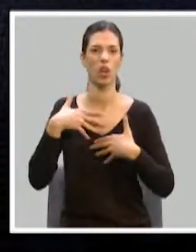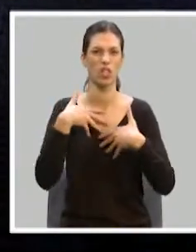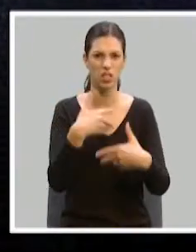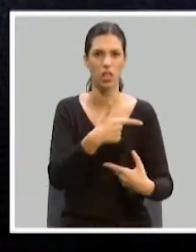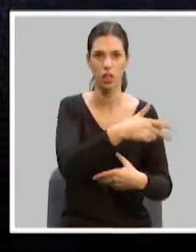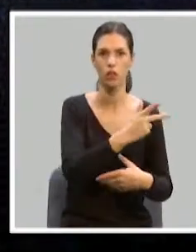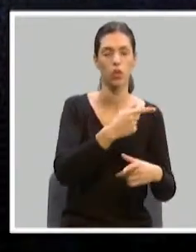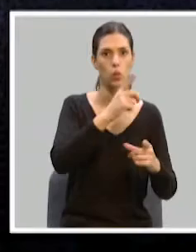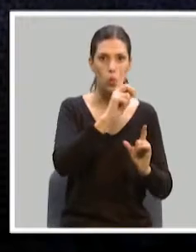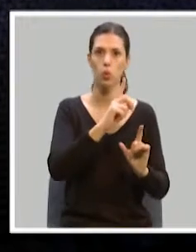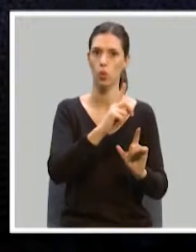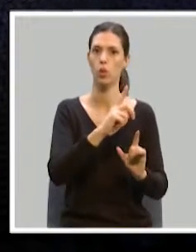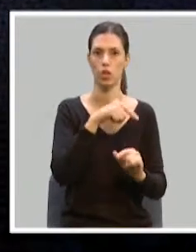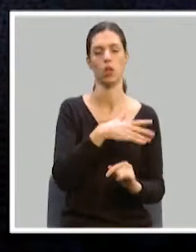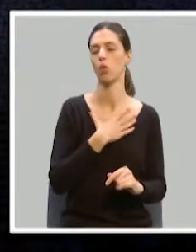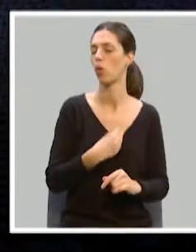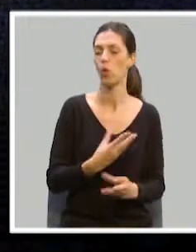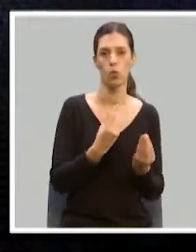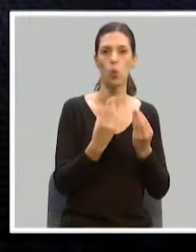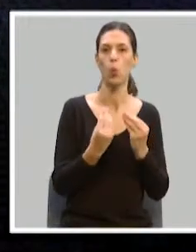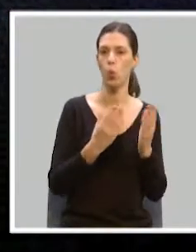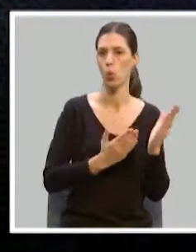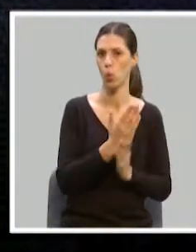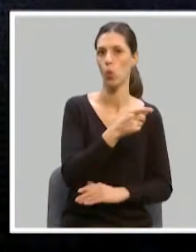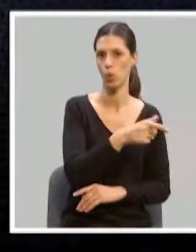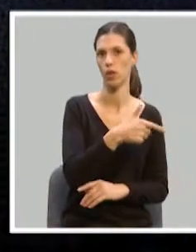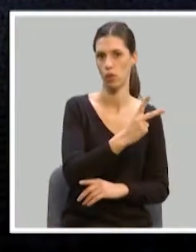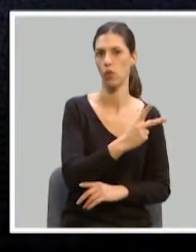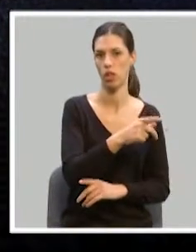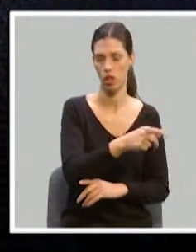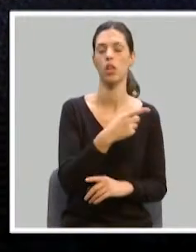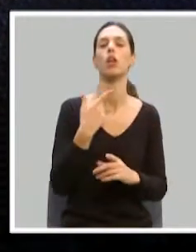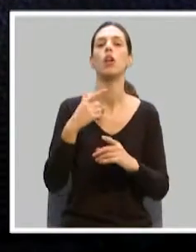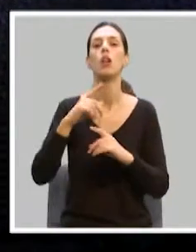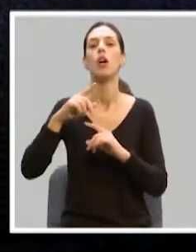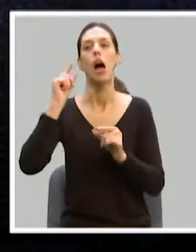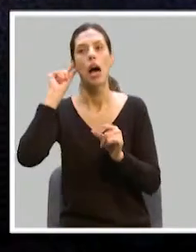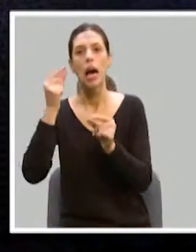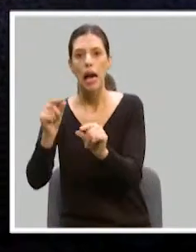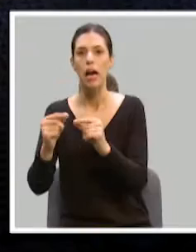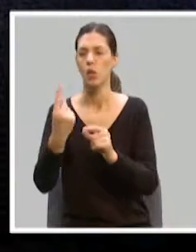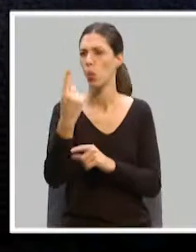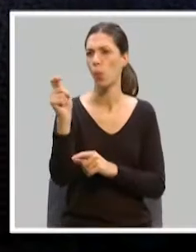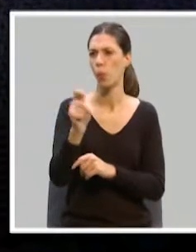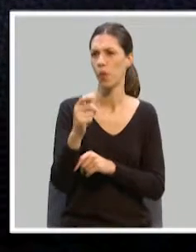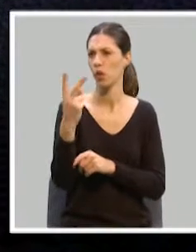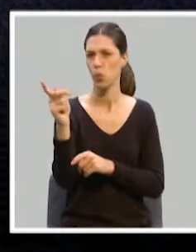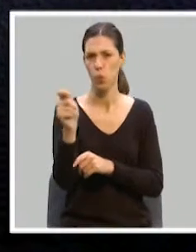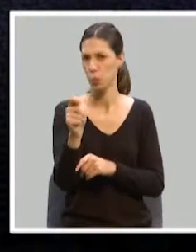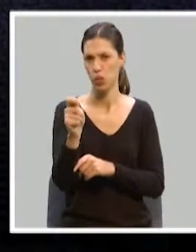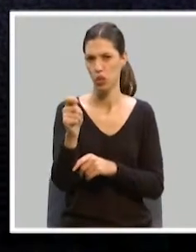cansado de fazer revisão Eu gosto muito de fazer televisão e quando eu cheguei a rádio eu passado um mês ou dois